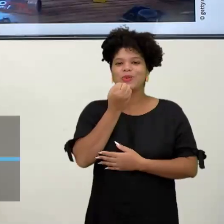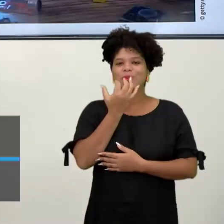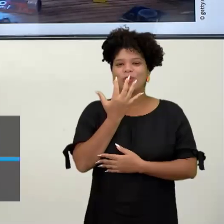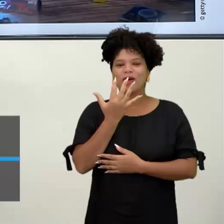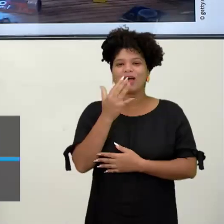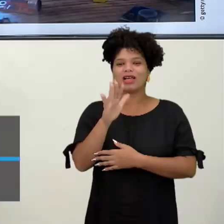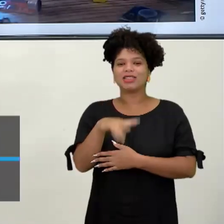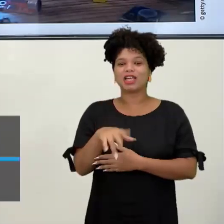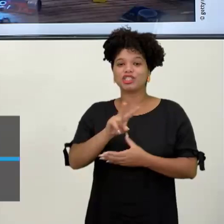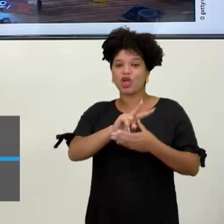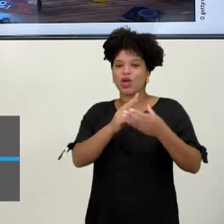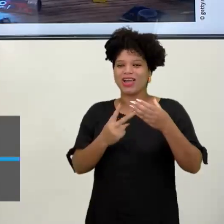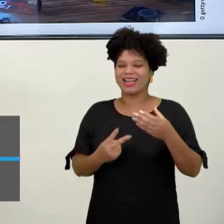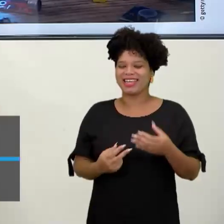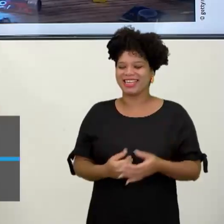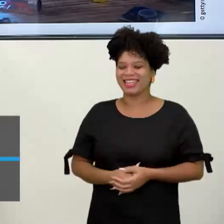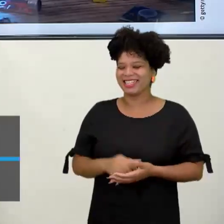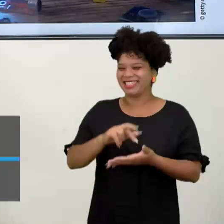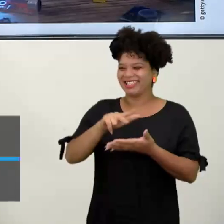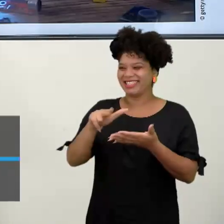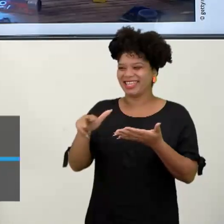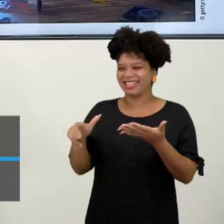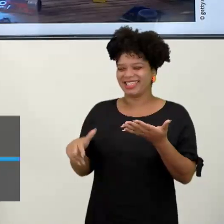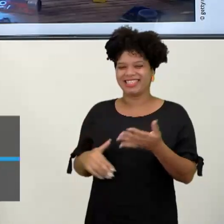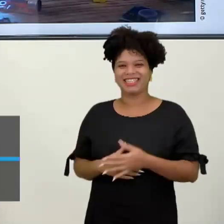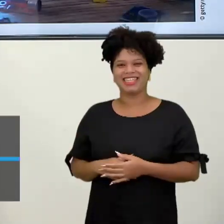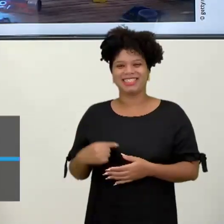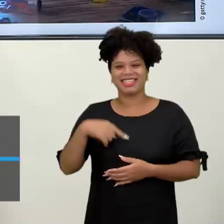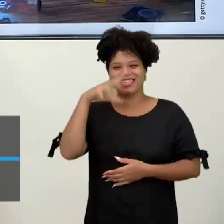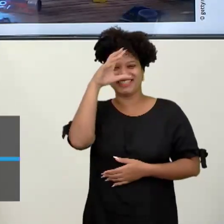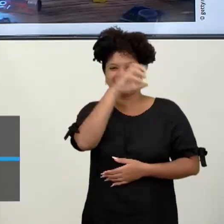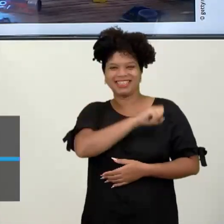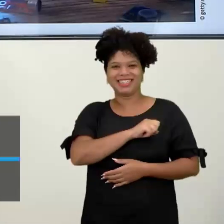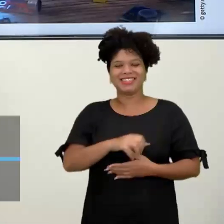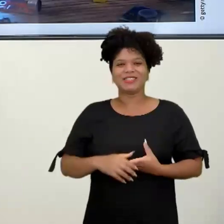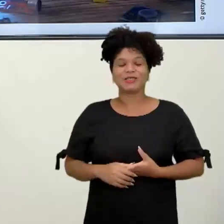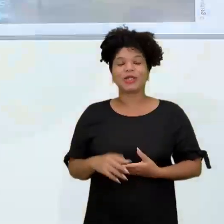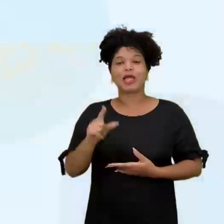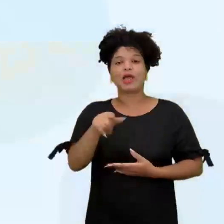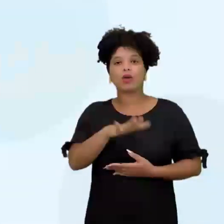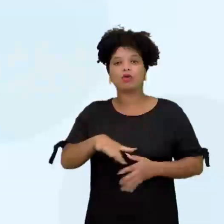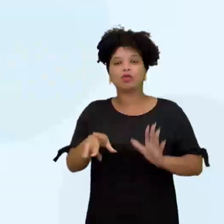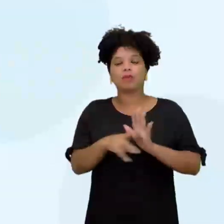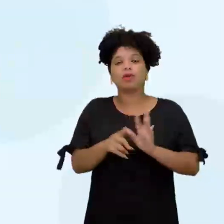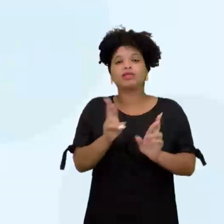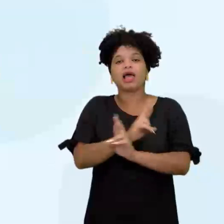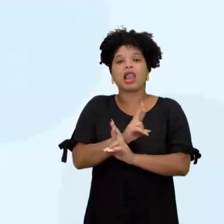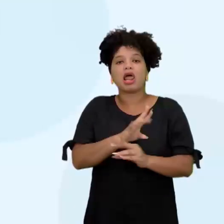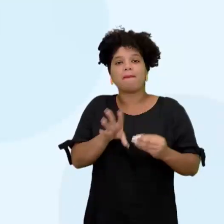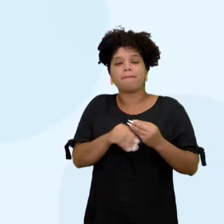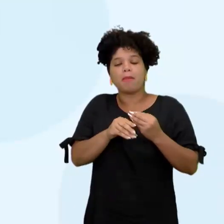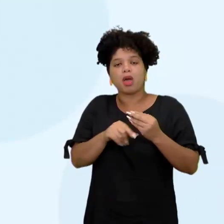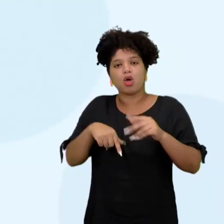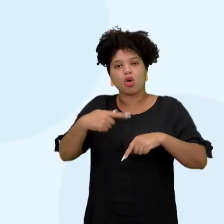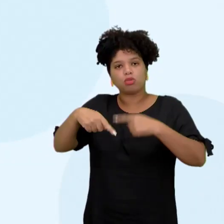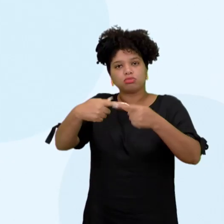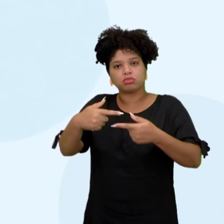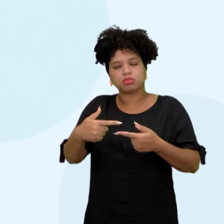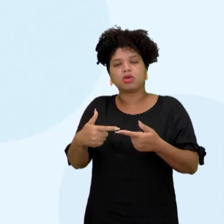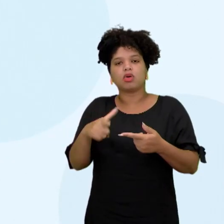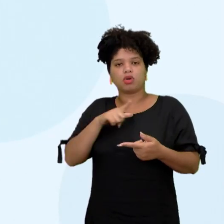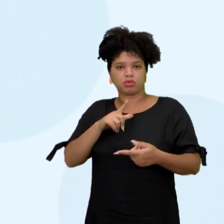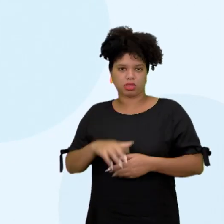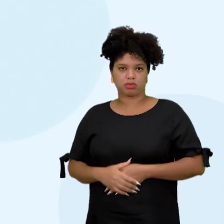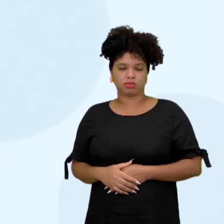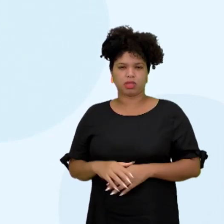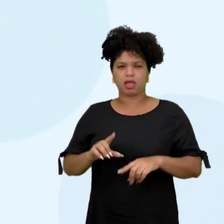ó, poliglota, troglodita. É sobre isso, né? E ele é um ambiente integrado de desenvolvimento, tá?